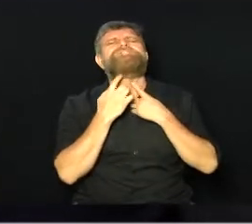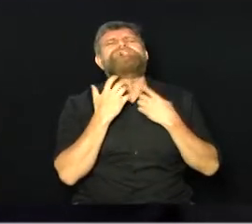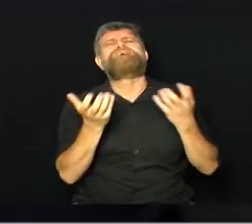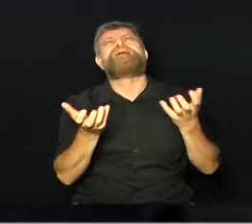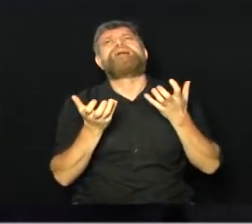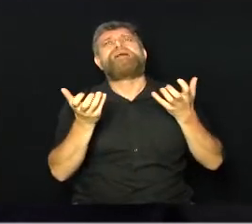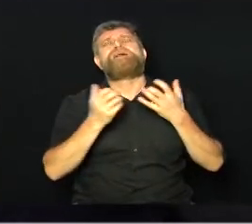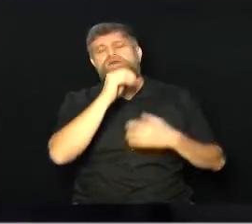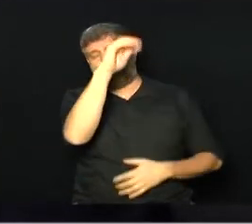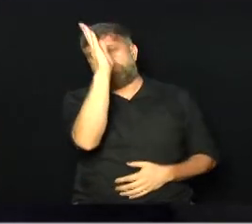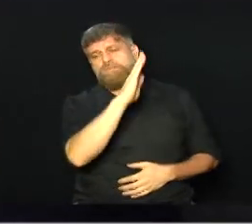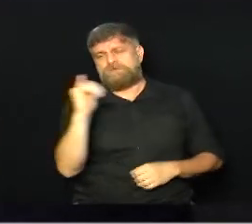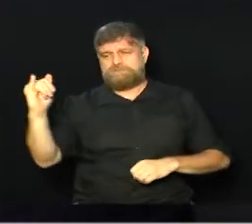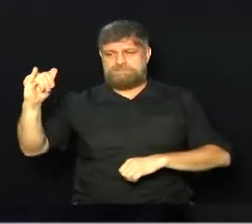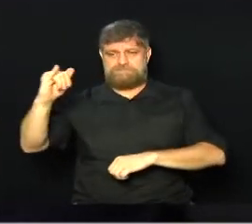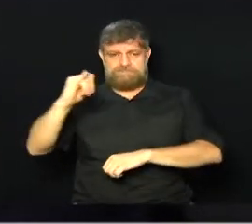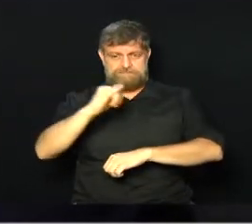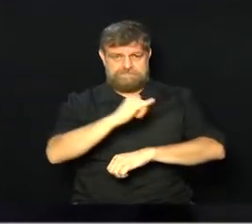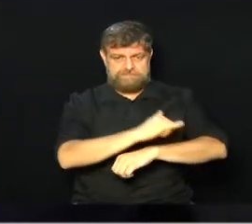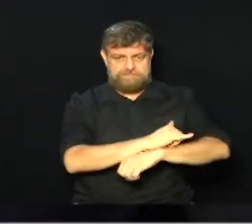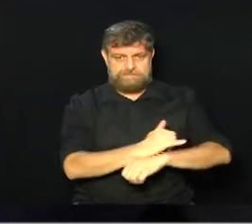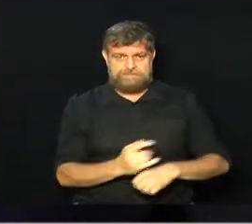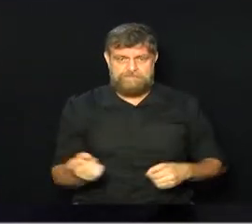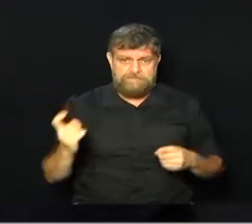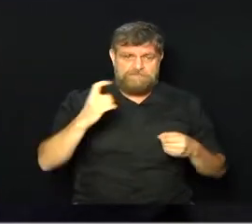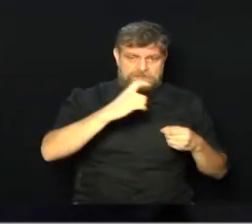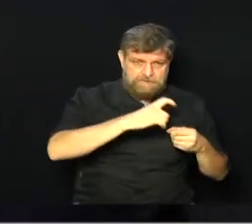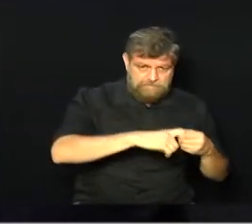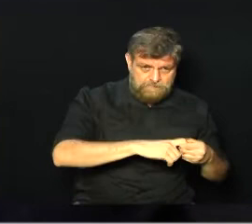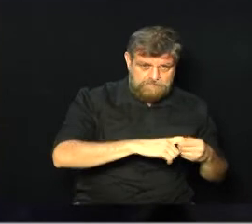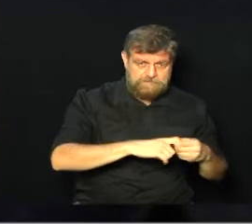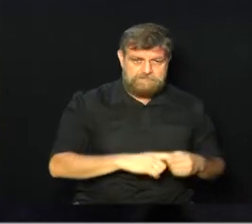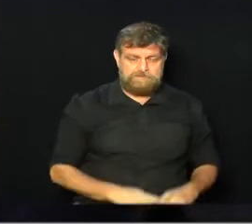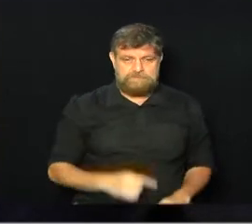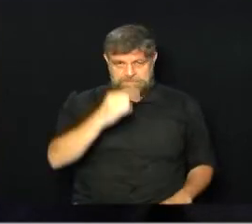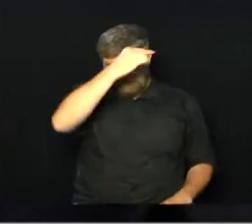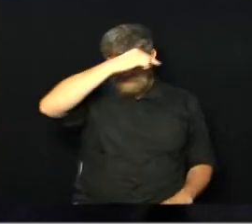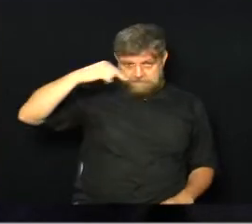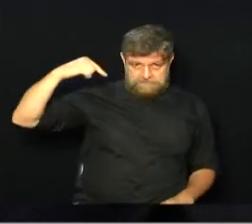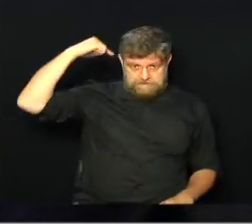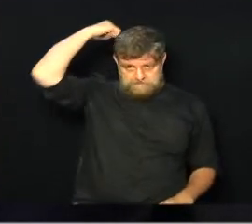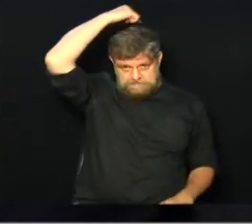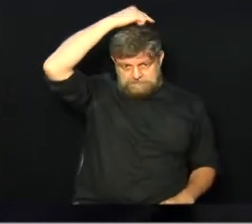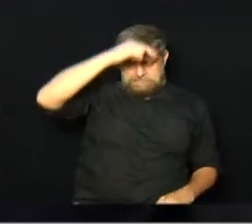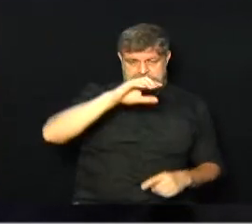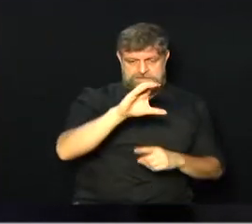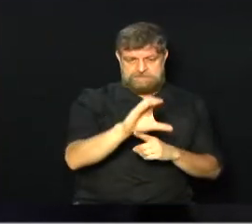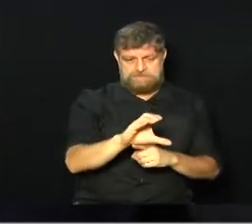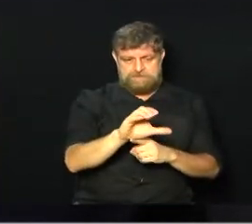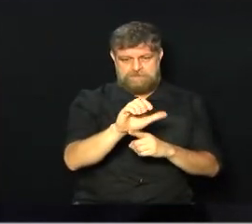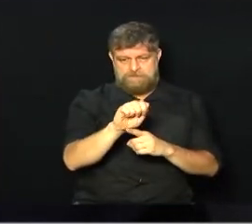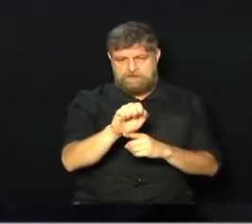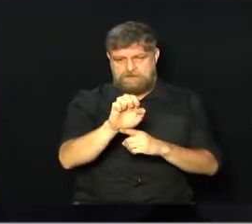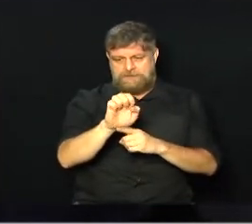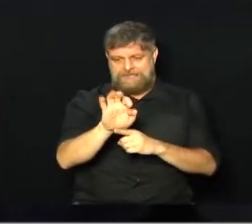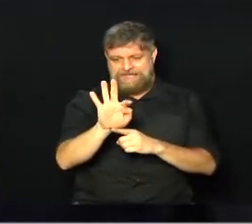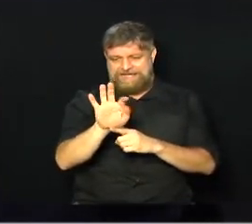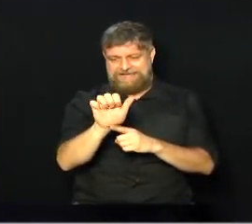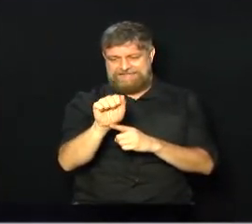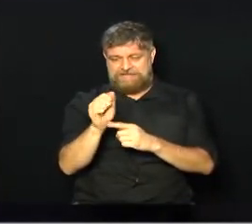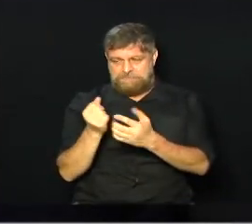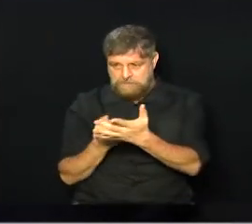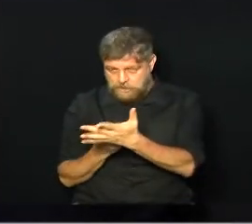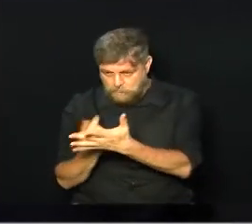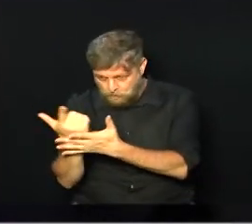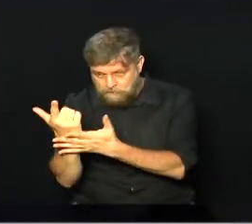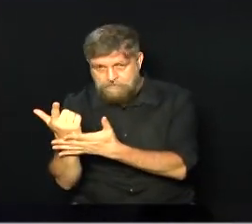quero ir para o Brasil. E acabou que eu voltei pro São Caetano, ficou sabendo do interesse, foi lá e me recomprou do